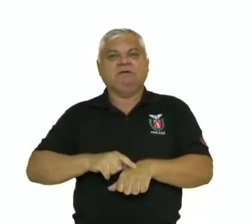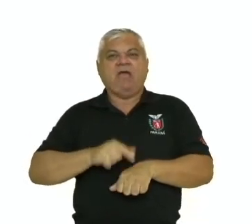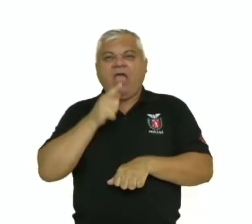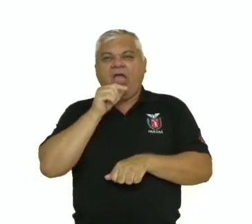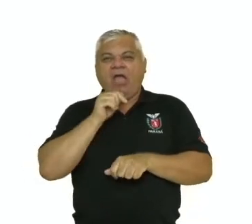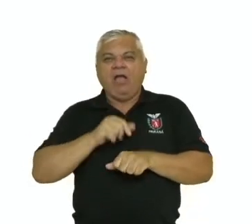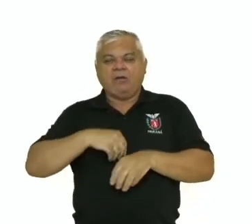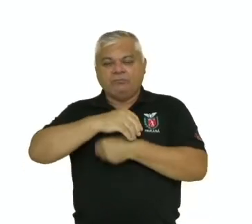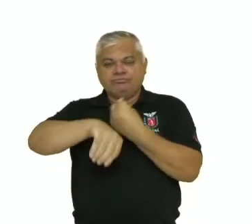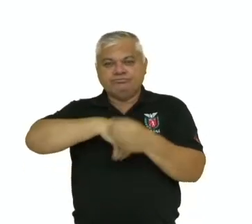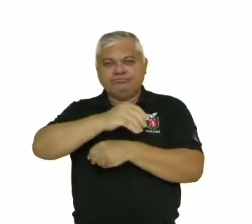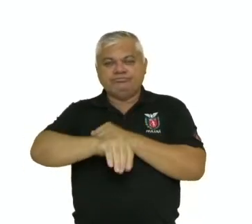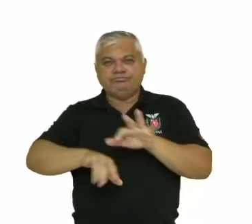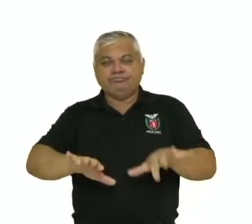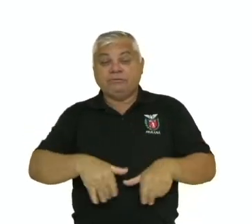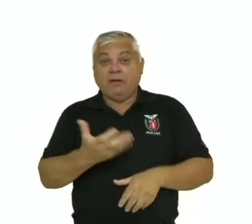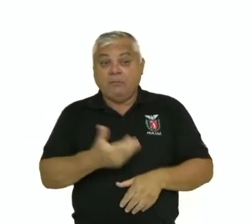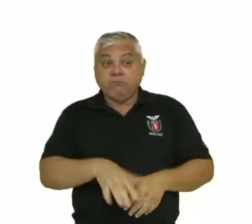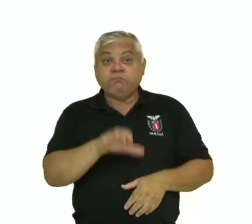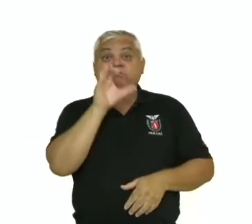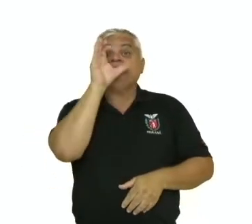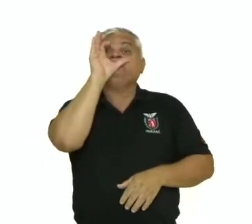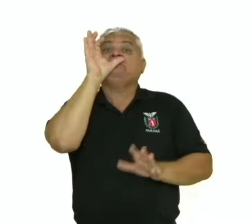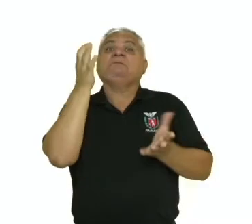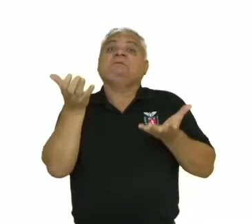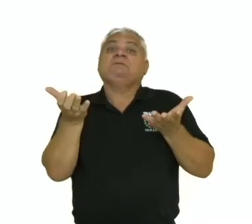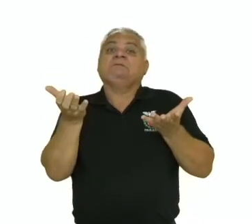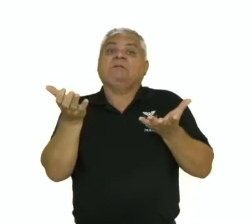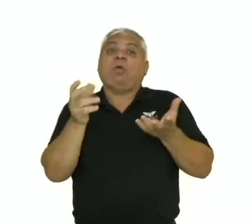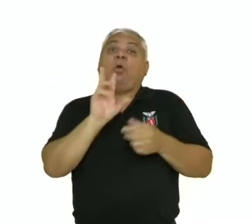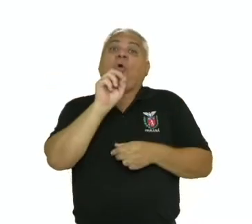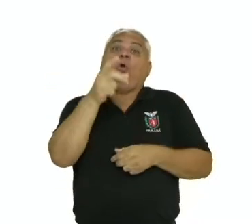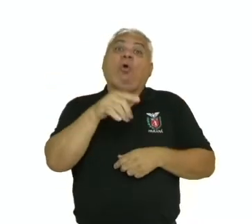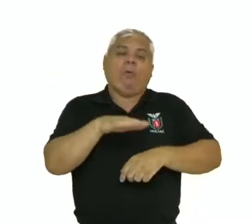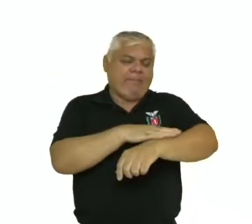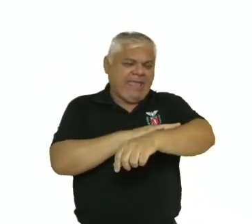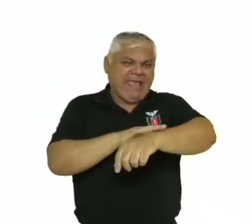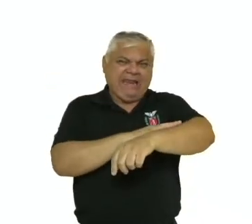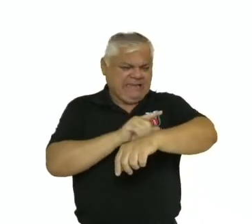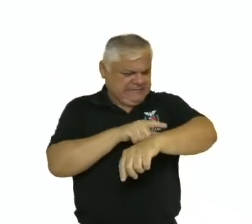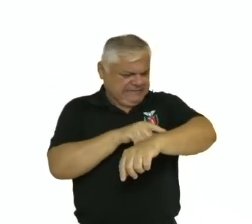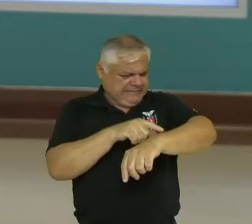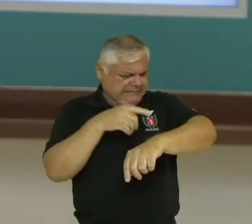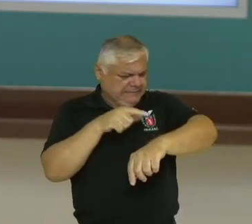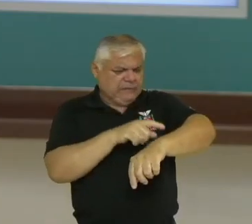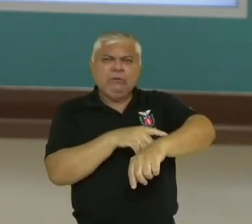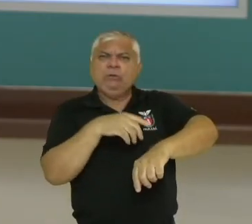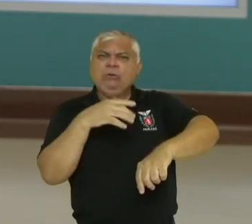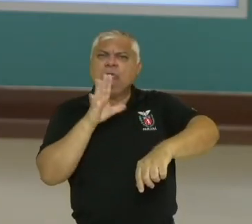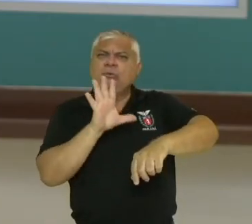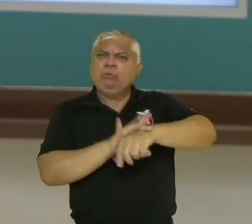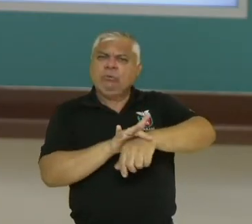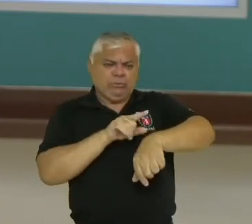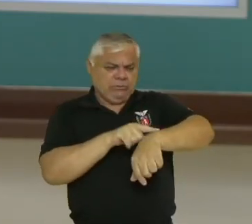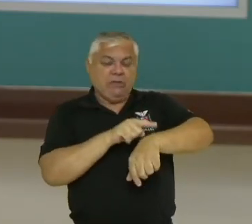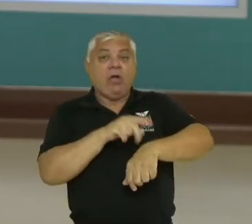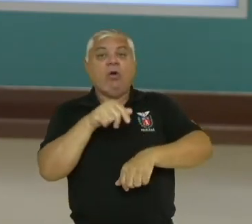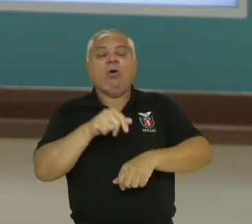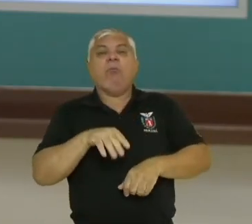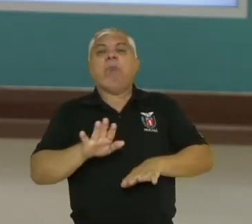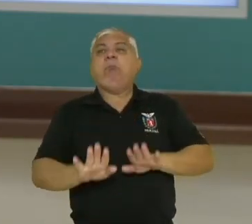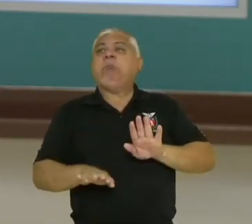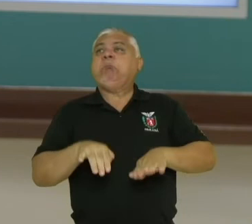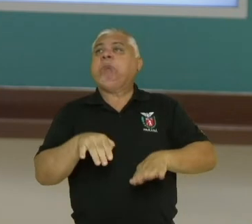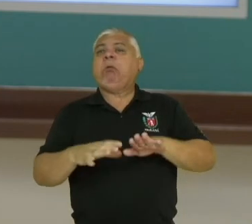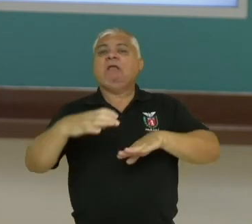você beber essa água sem querer numa enchente ou uma lesão na pele, você andar descalço e ter um arranhado,